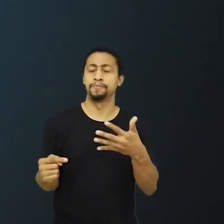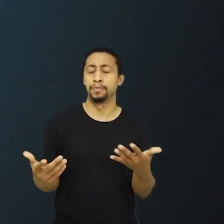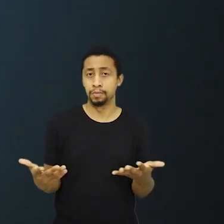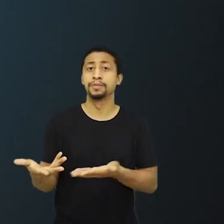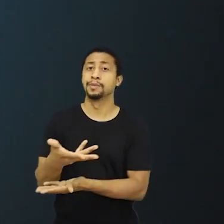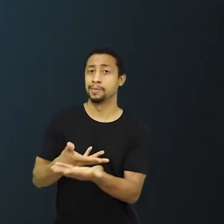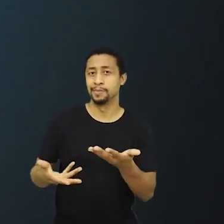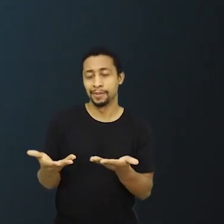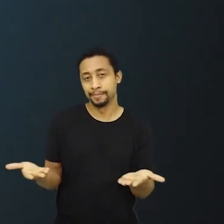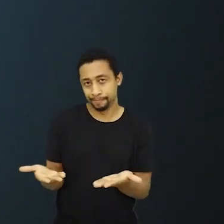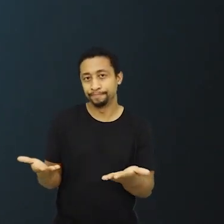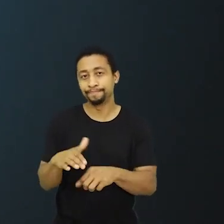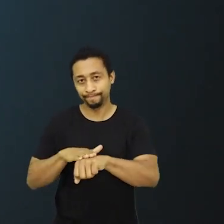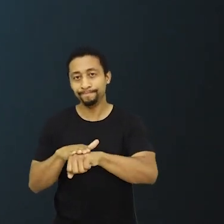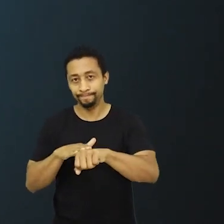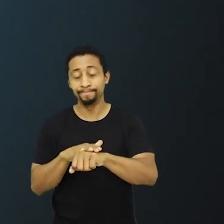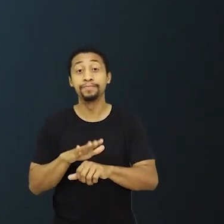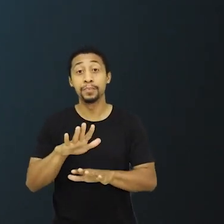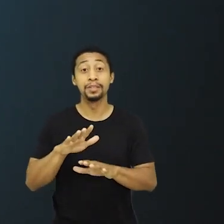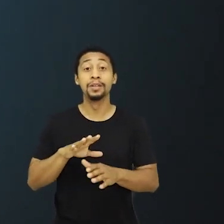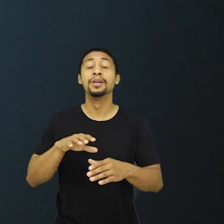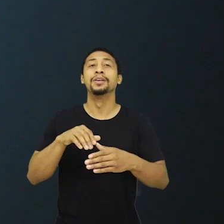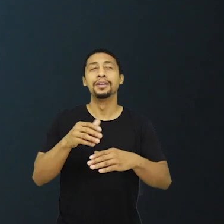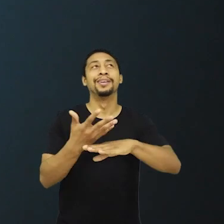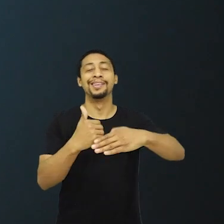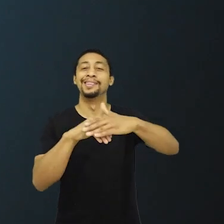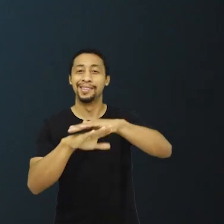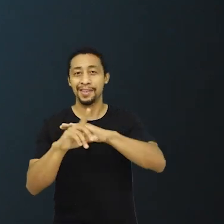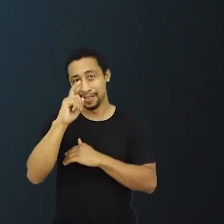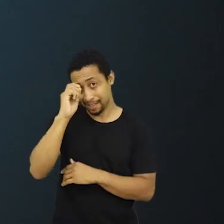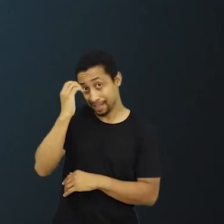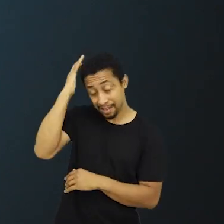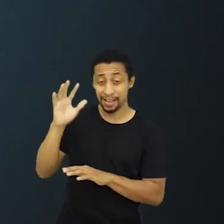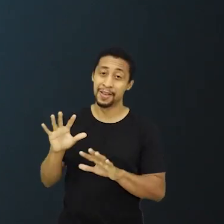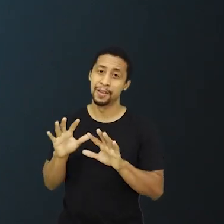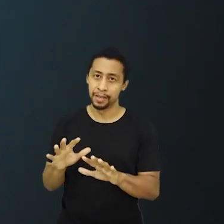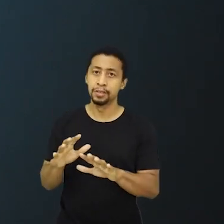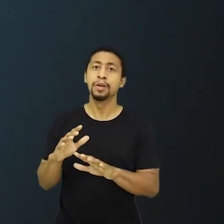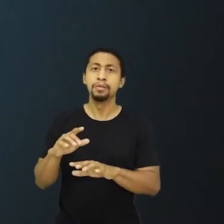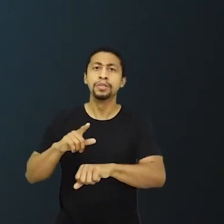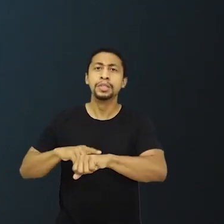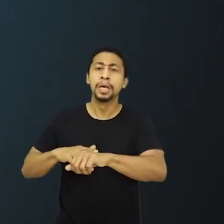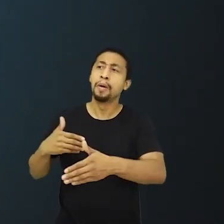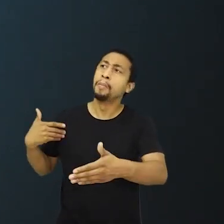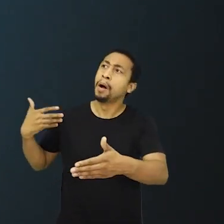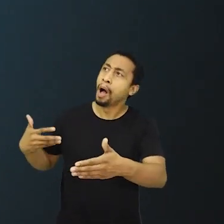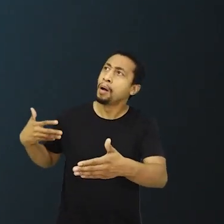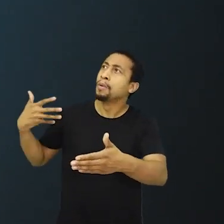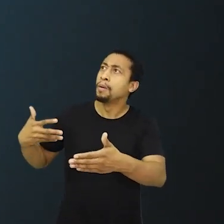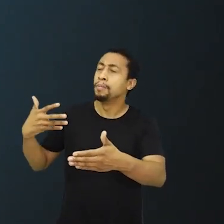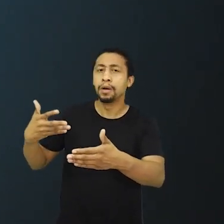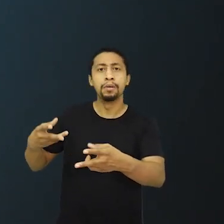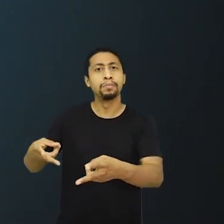tem falado aqui. Então, acho que sobre o acervo Vladimir Herzog é isso, eu acho que quanto mais tempo passa, mais eu vejo que ele é uma